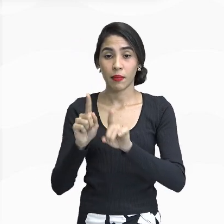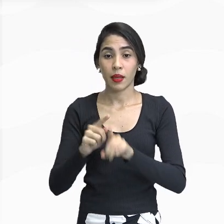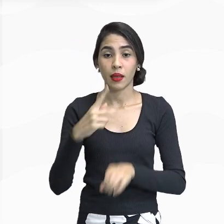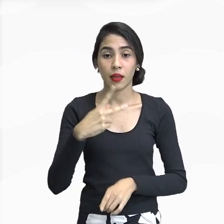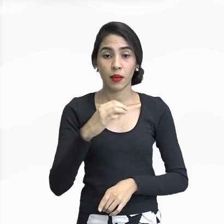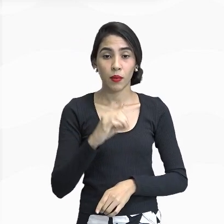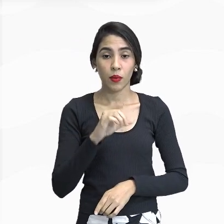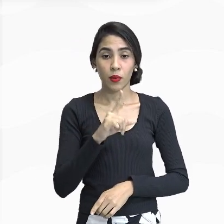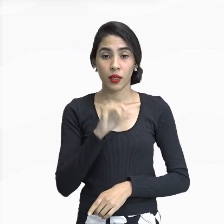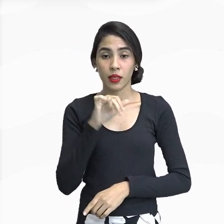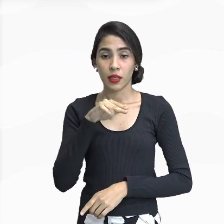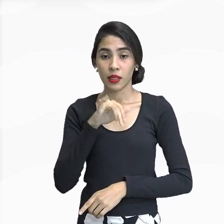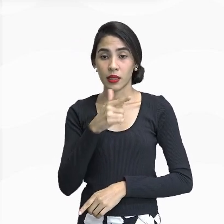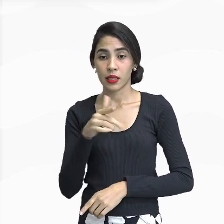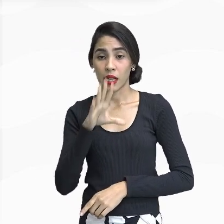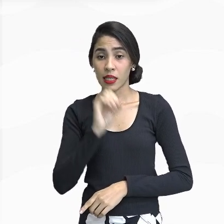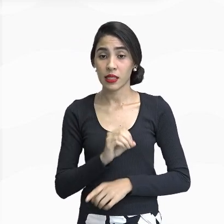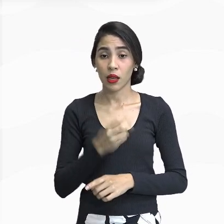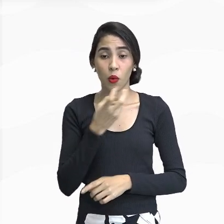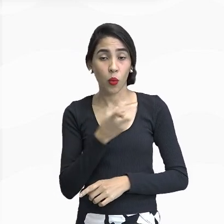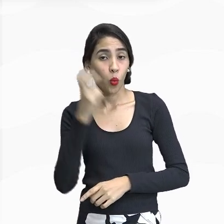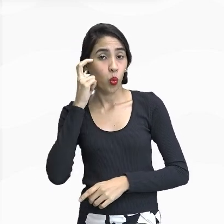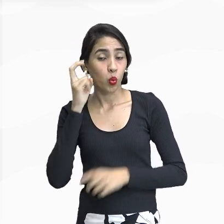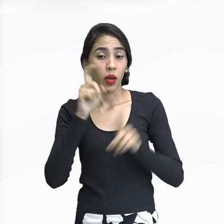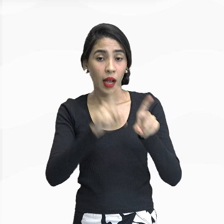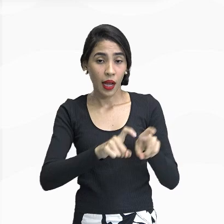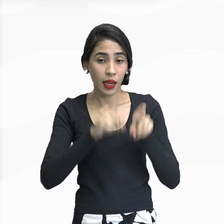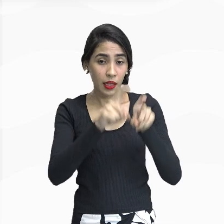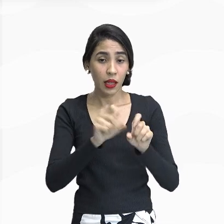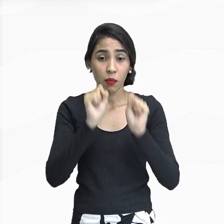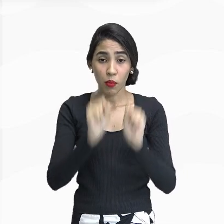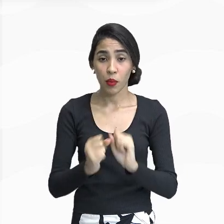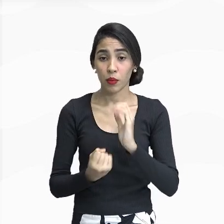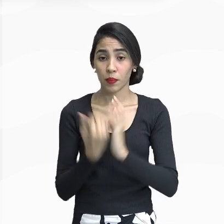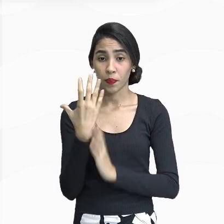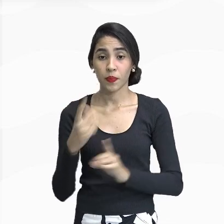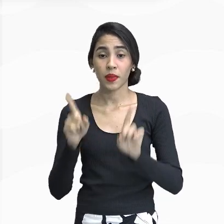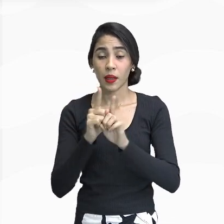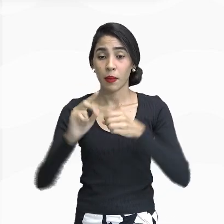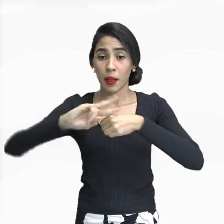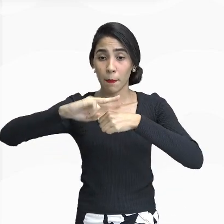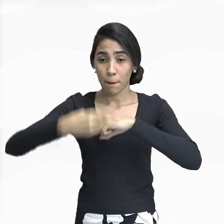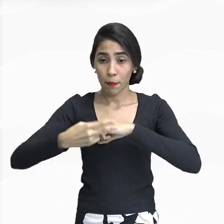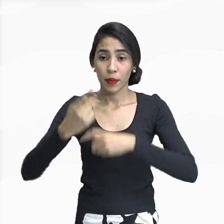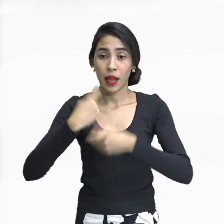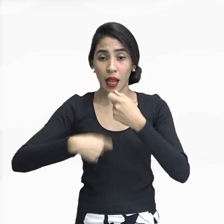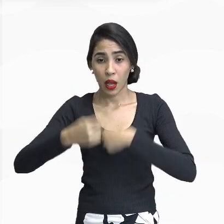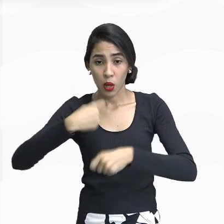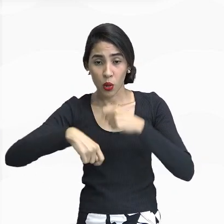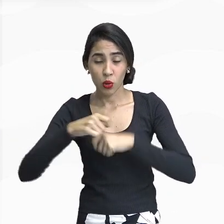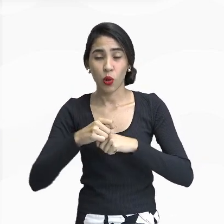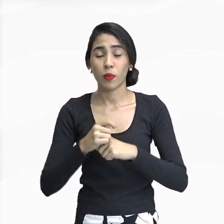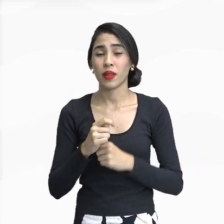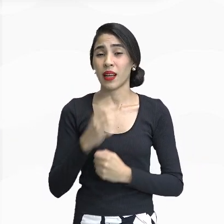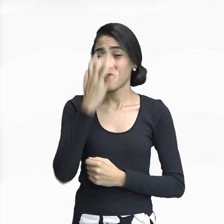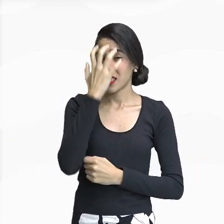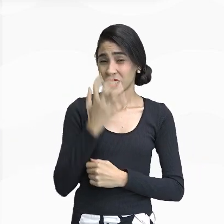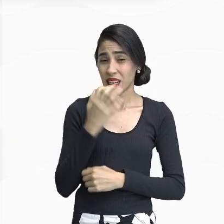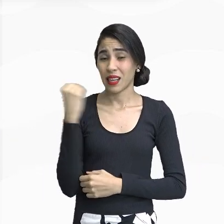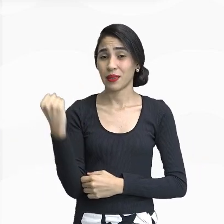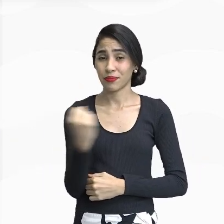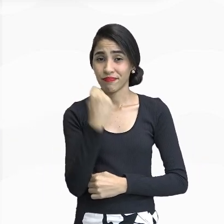cultura, de várias culturas agrícolas que podem surgir e também as consequências econômicas devastadoras que